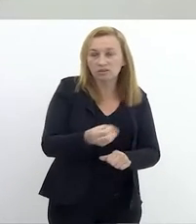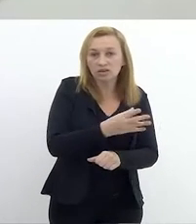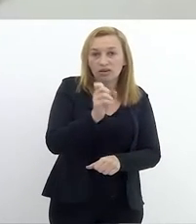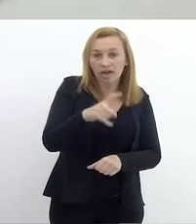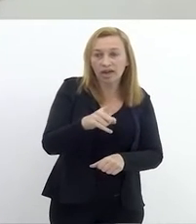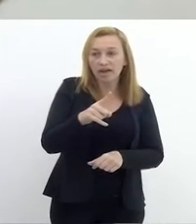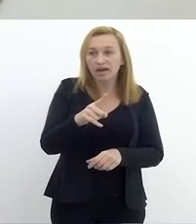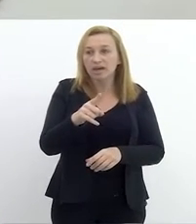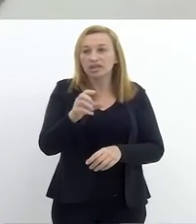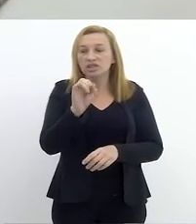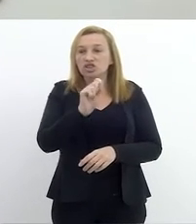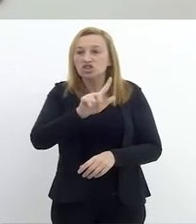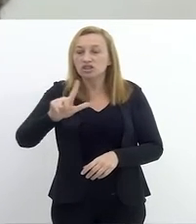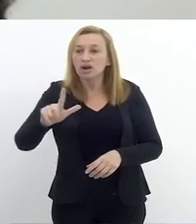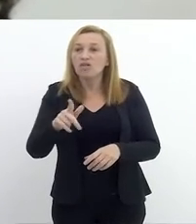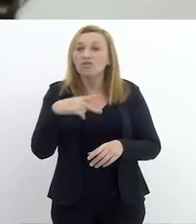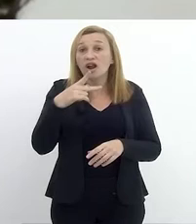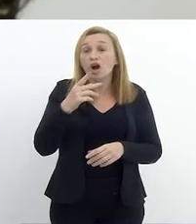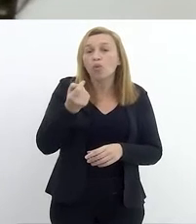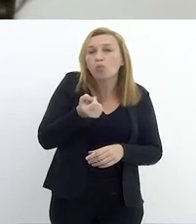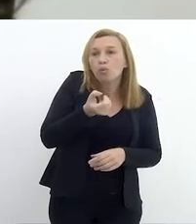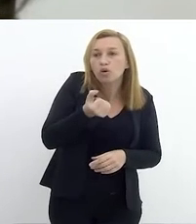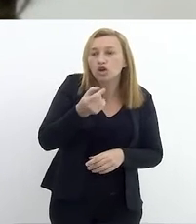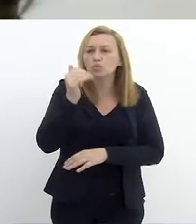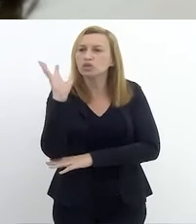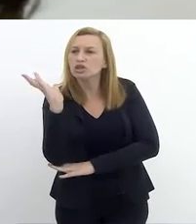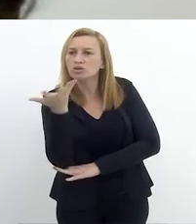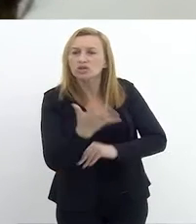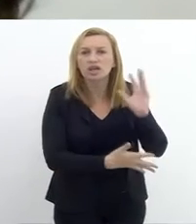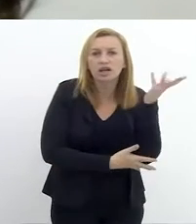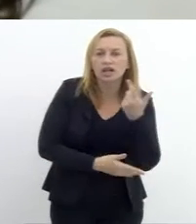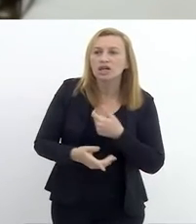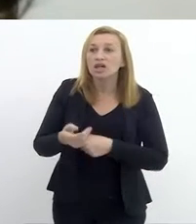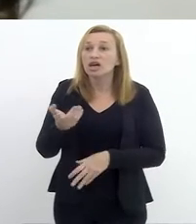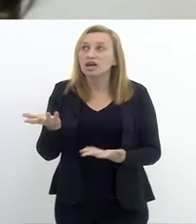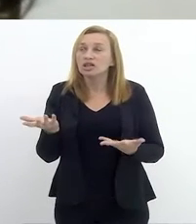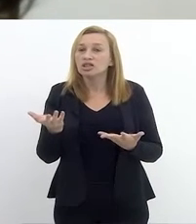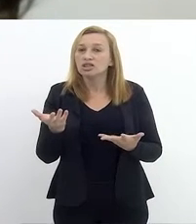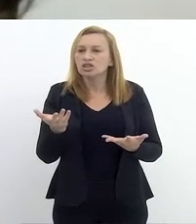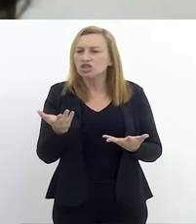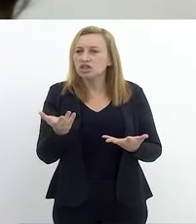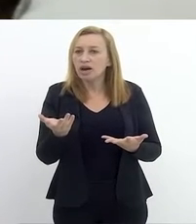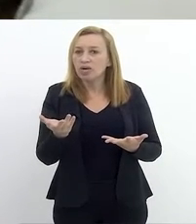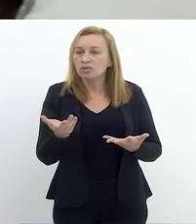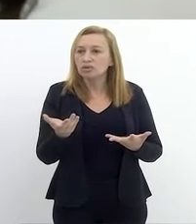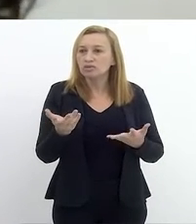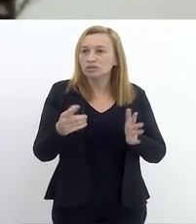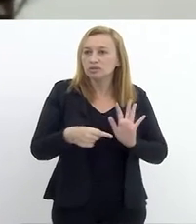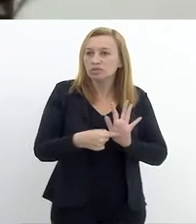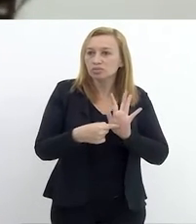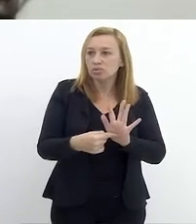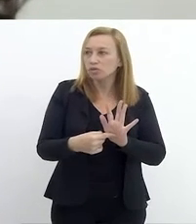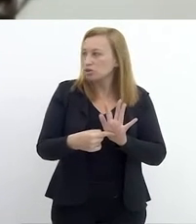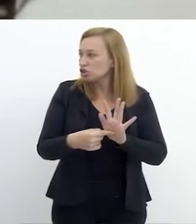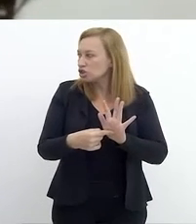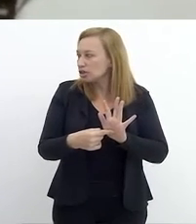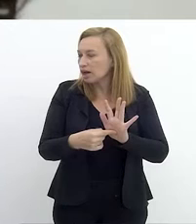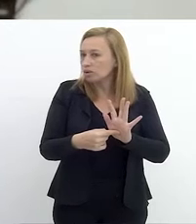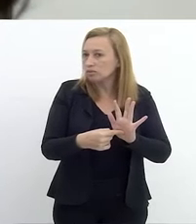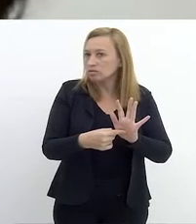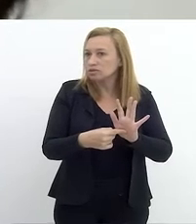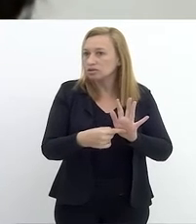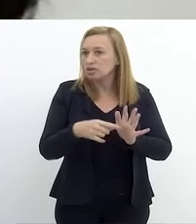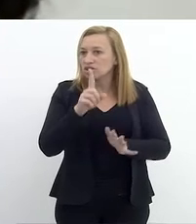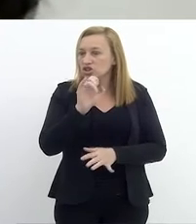campo, permitir que o Estado promova de fato a inovação, são os editais. Queria que você falasse um pouquinho sobre a natureza, né, e o formato